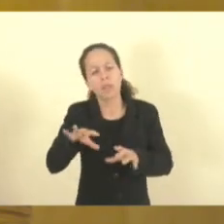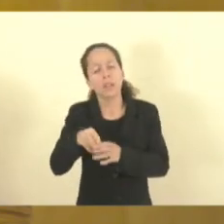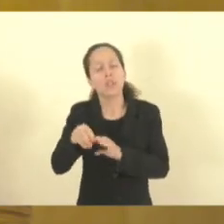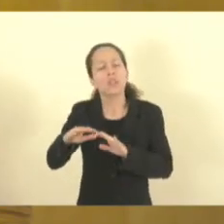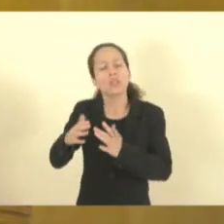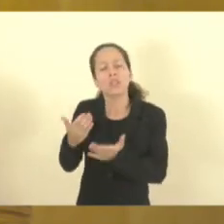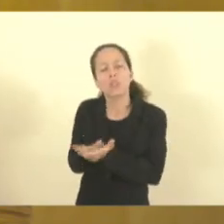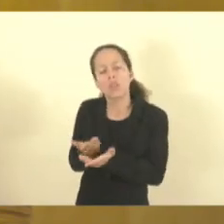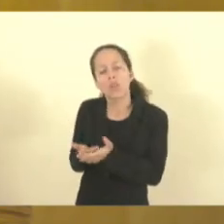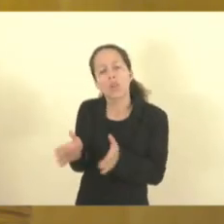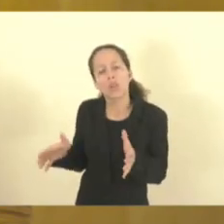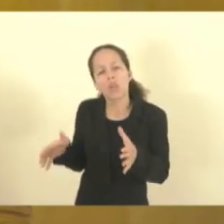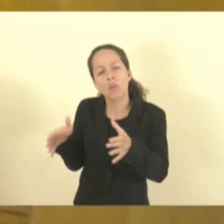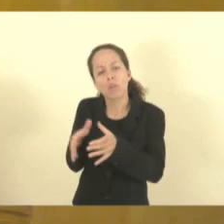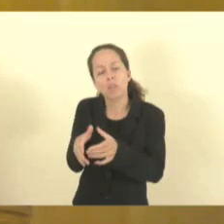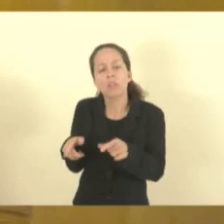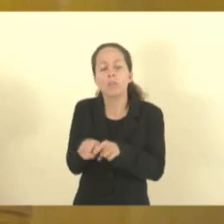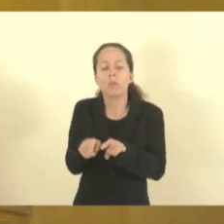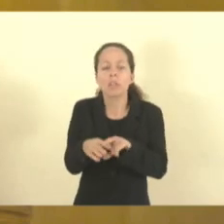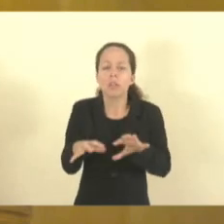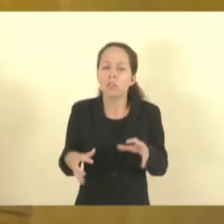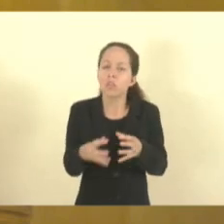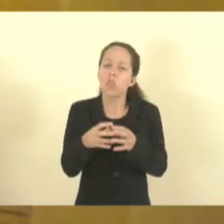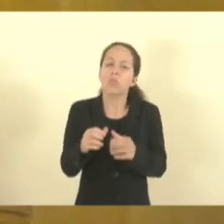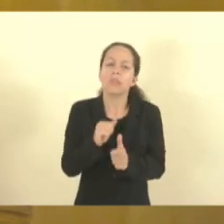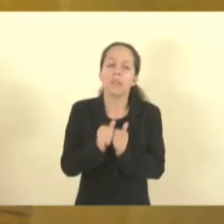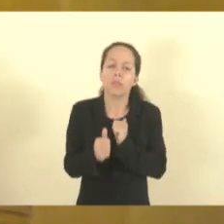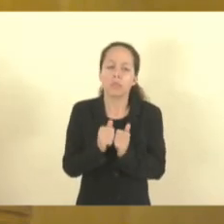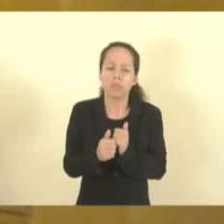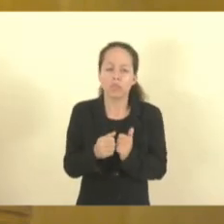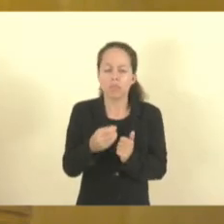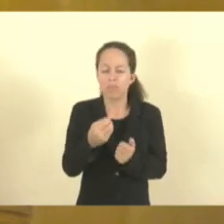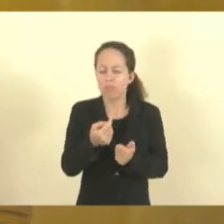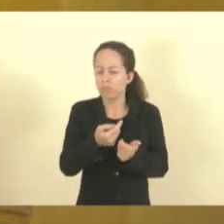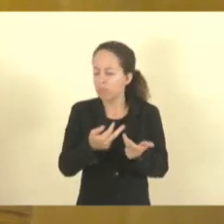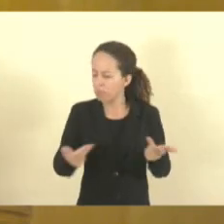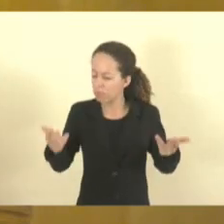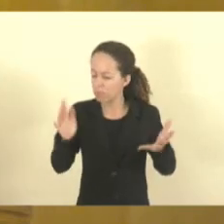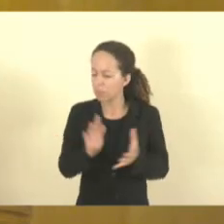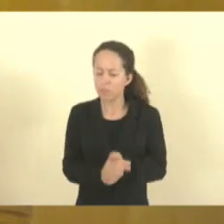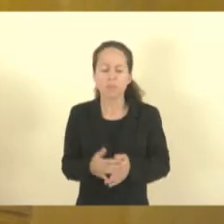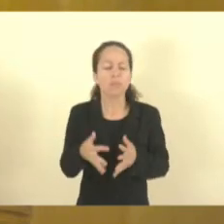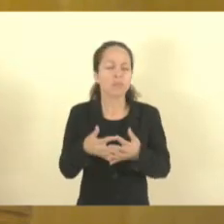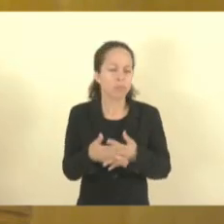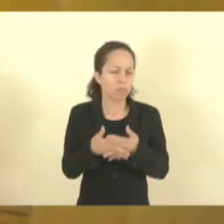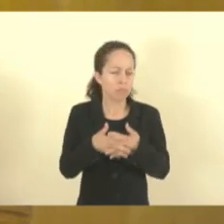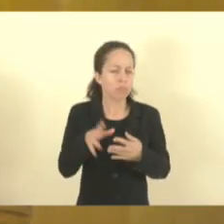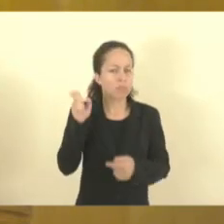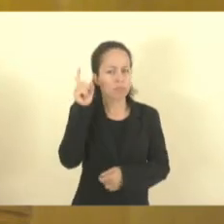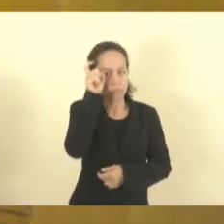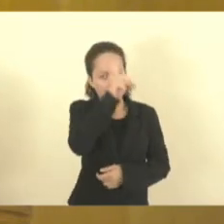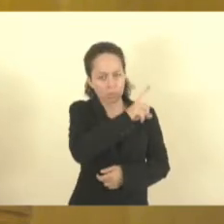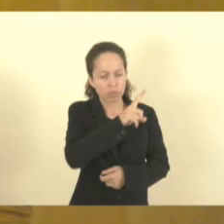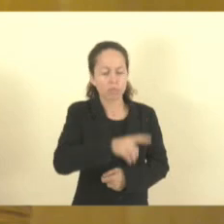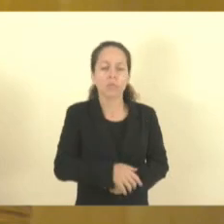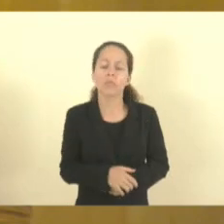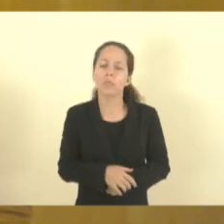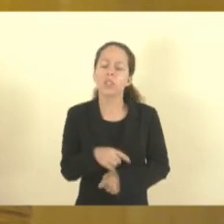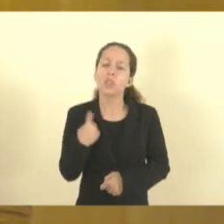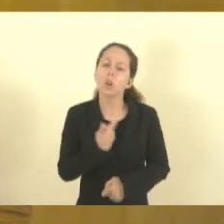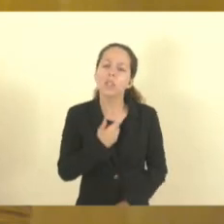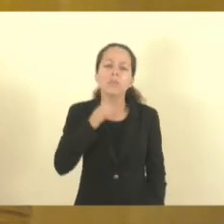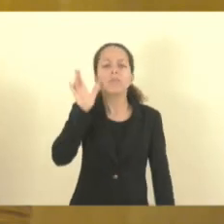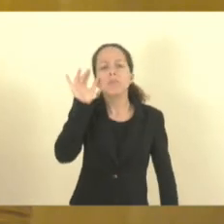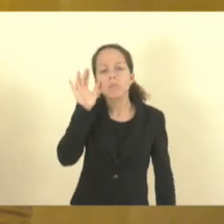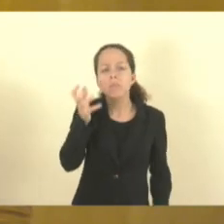das atividades do nosso time, da Desportiva, enfim, nessa situação complicada. Nós queremos entender,